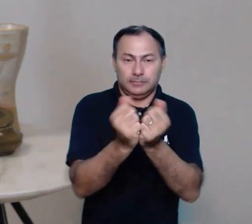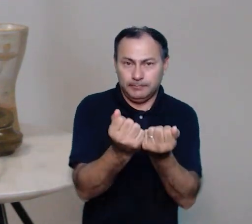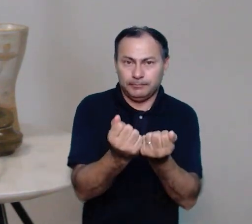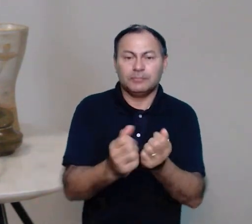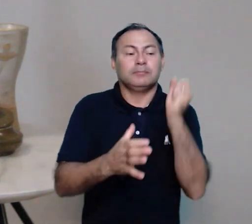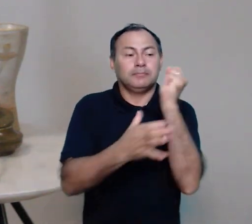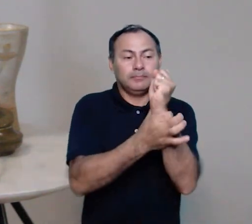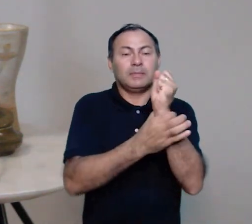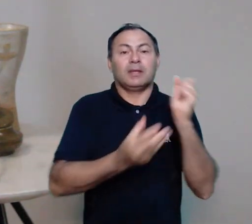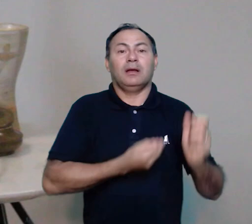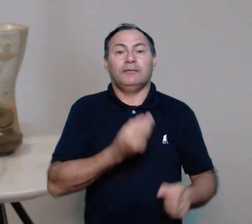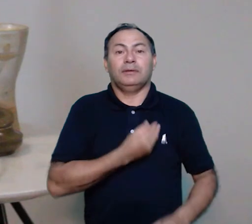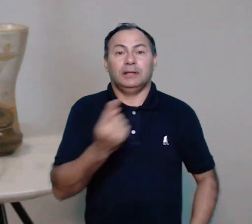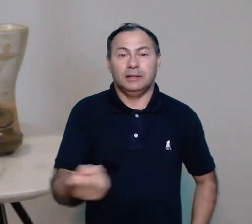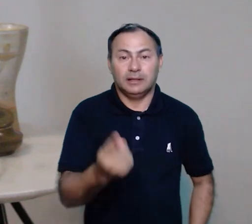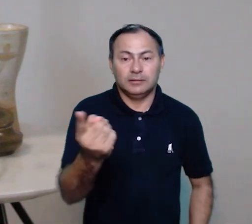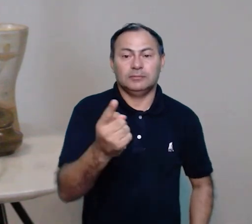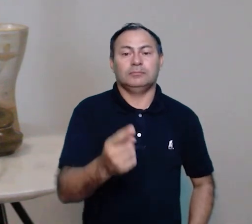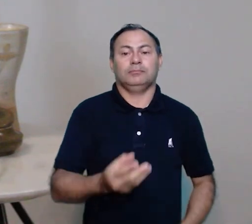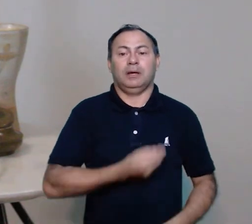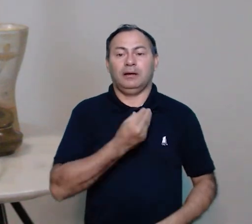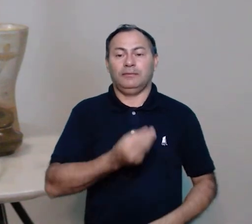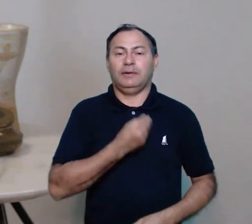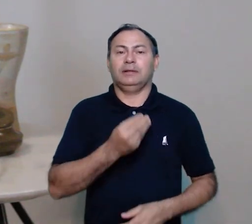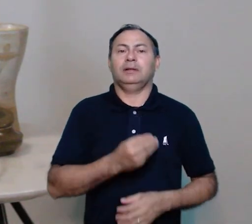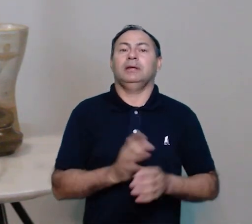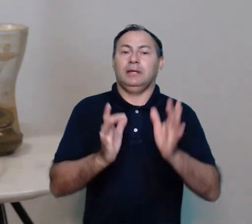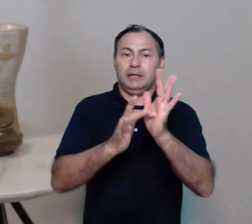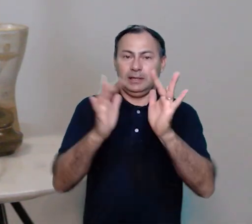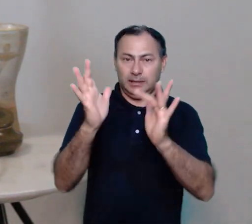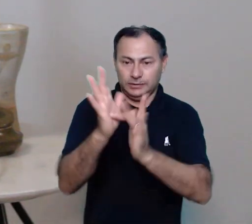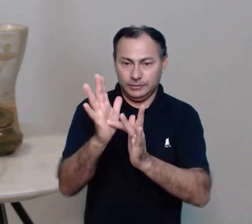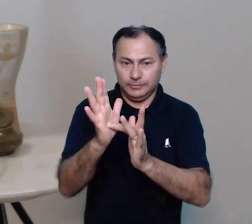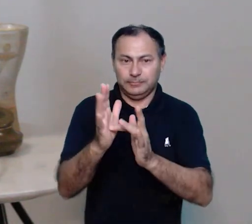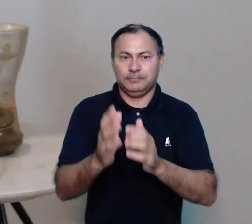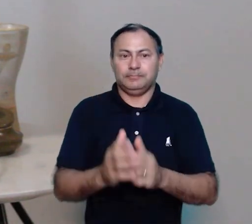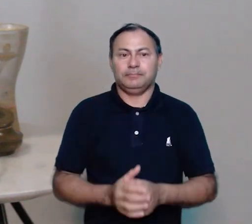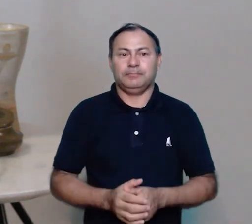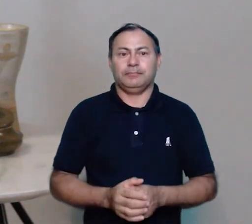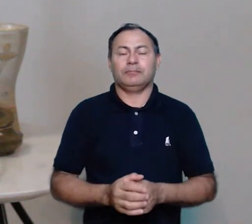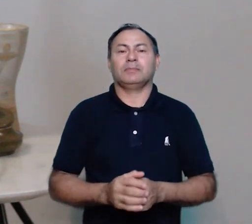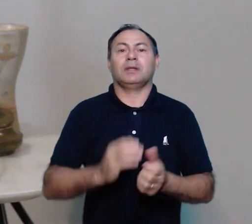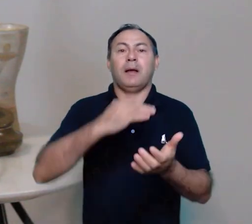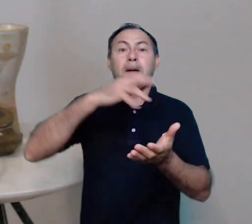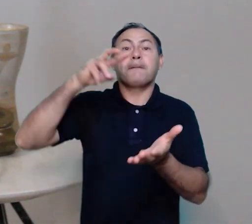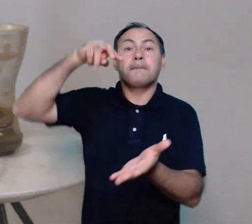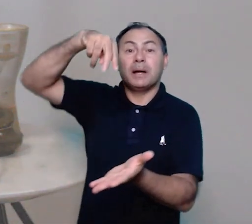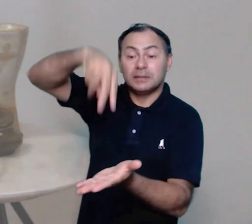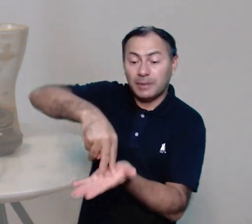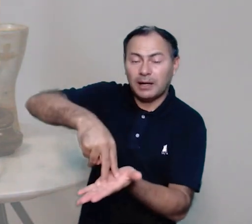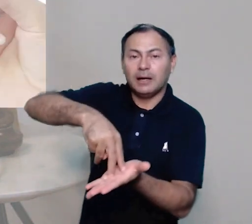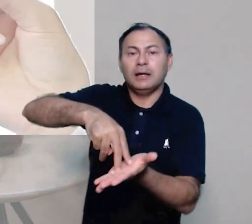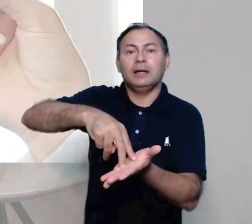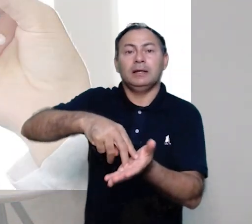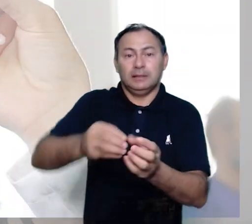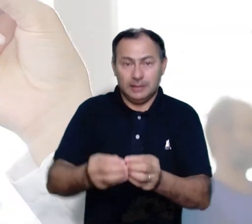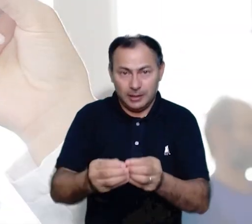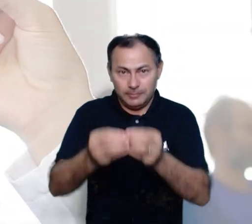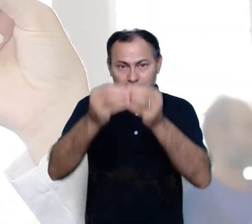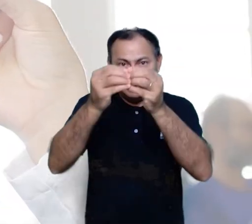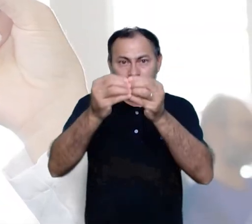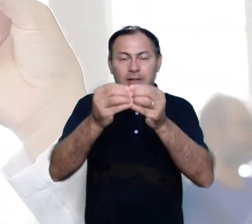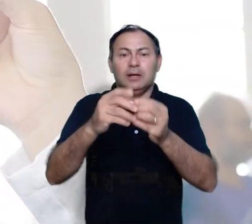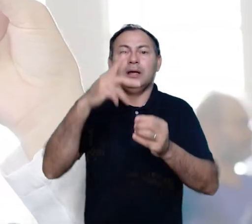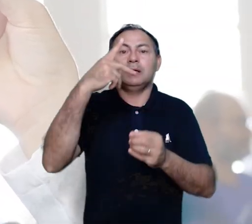nós, porque este pão nos garante a vida eterna, a vida em Cristo. Ao participar